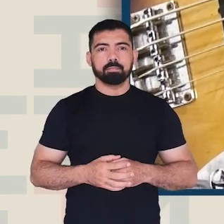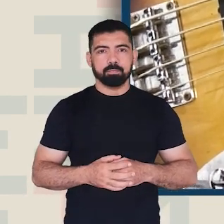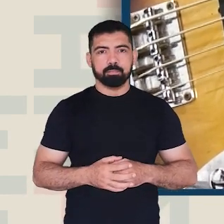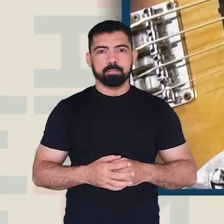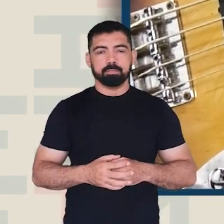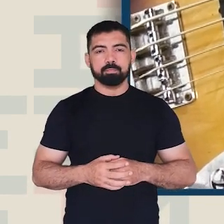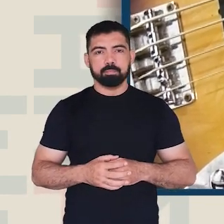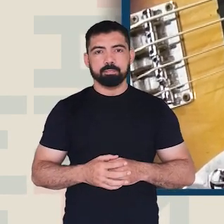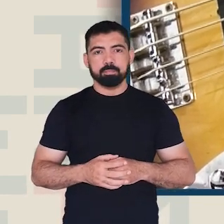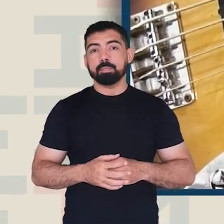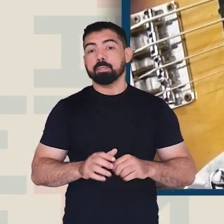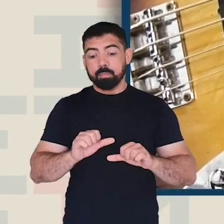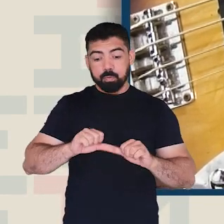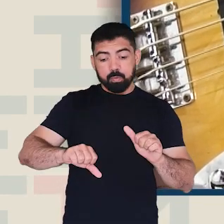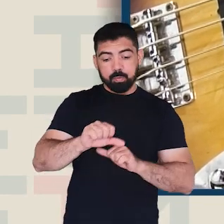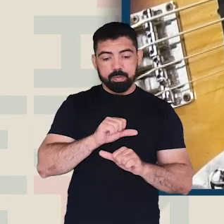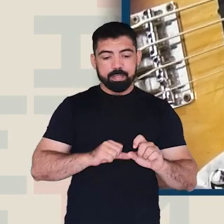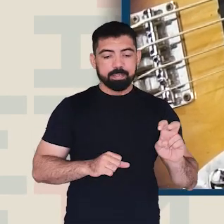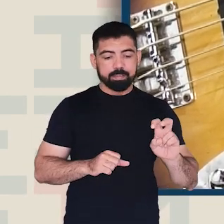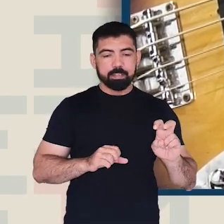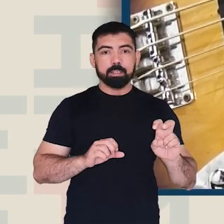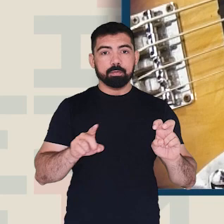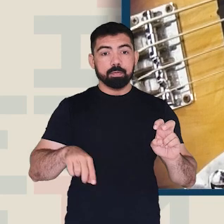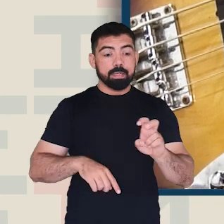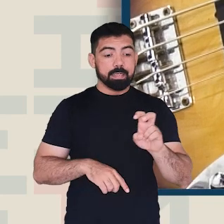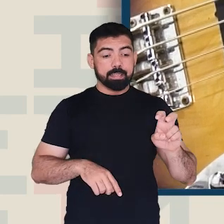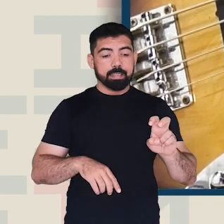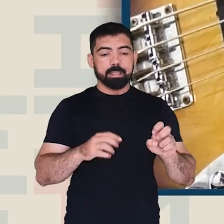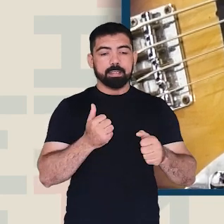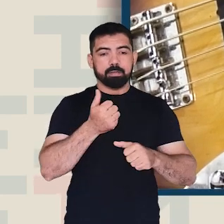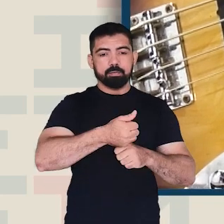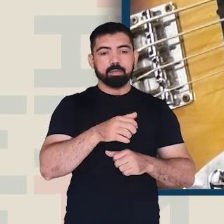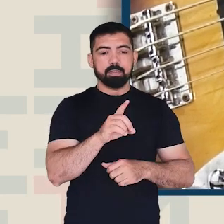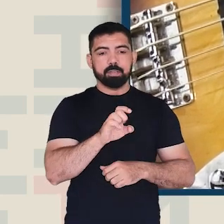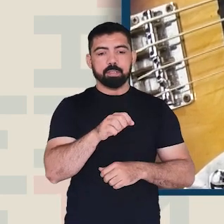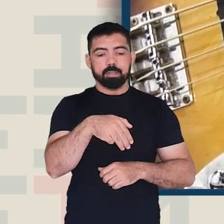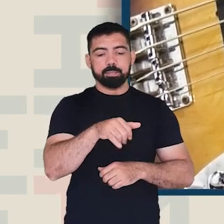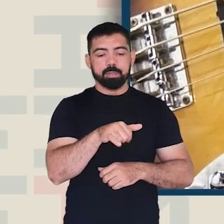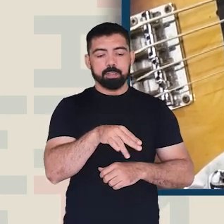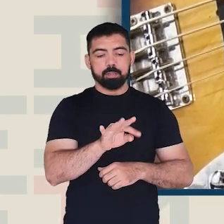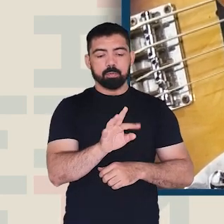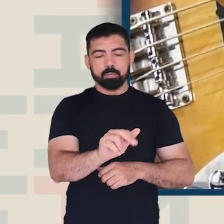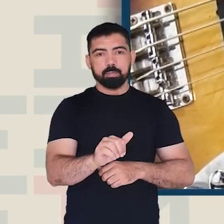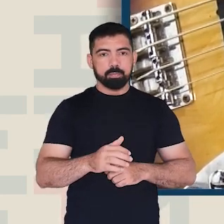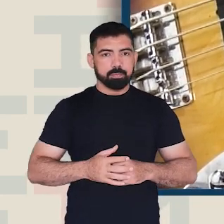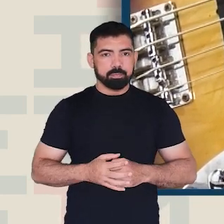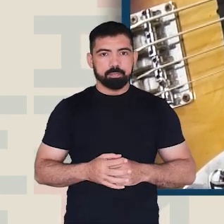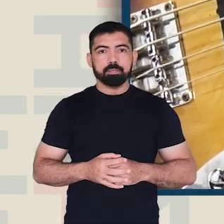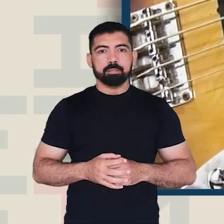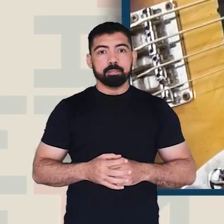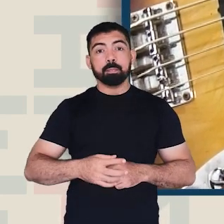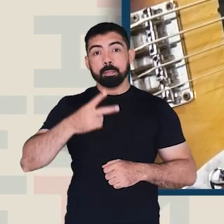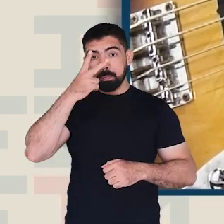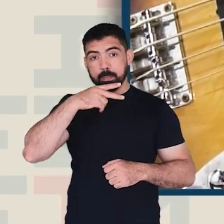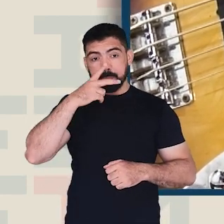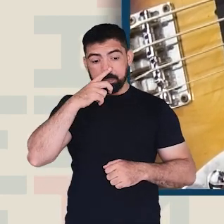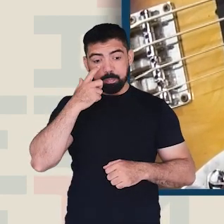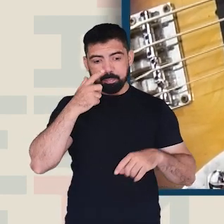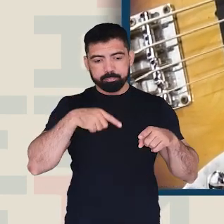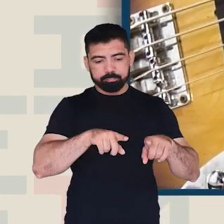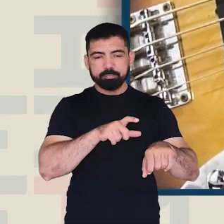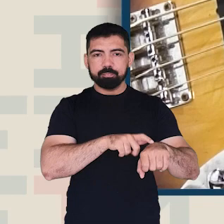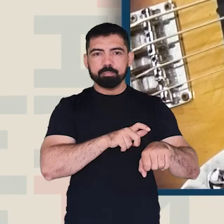toquei só a quinta em vez de tocar aqui justo, toquei a quinta diminuta. Ele era assim. Para eu tocar mesmo corpo com